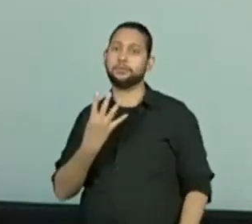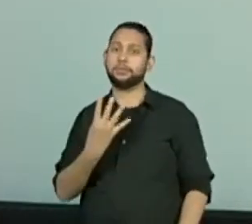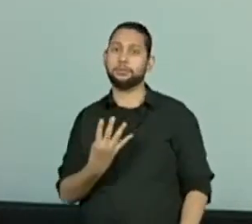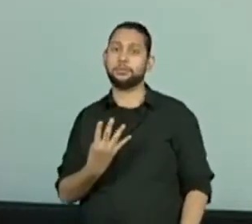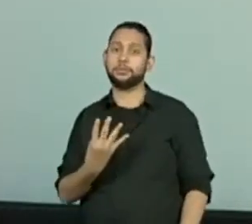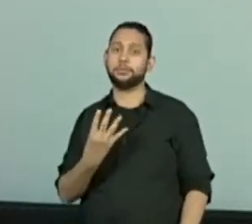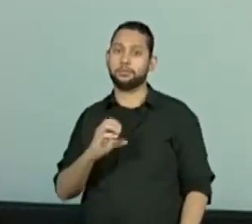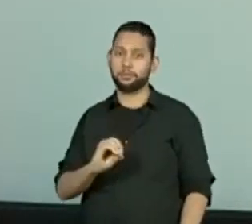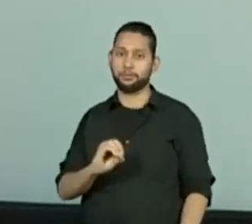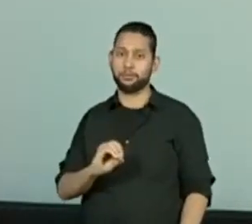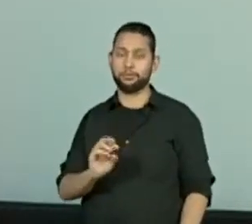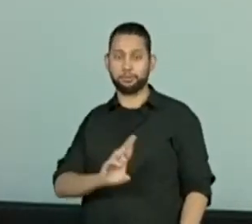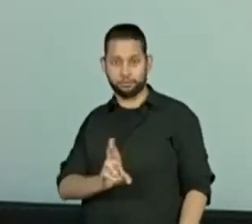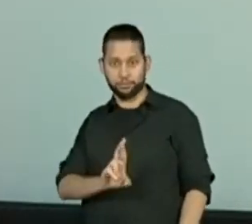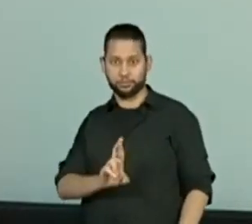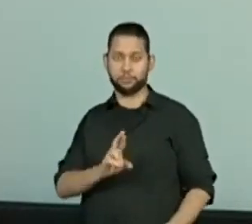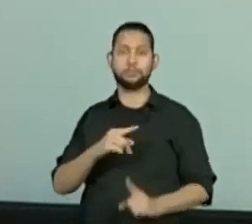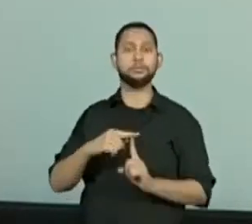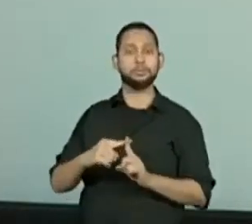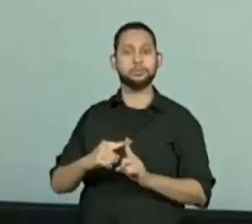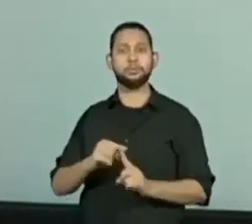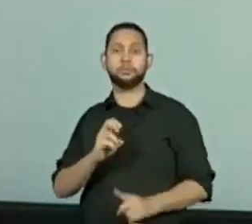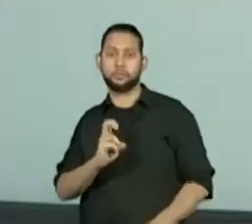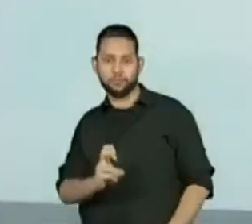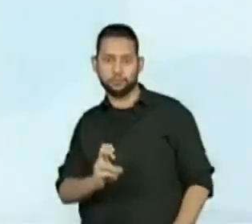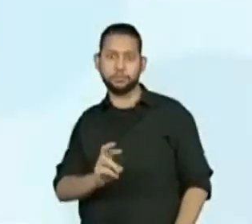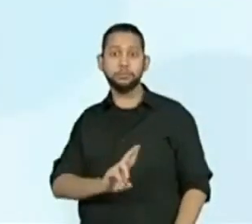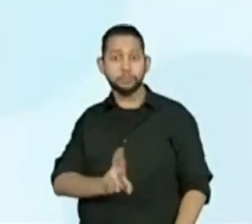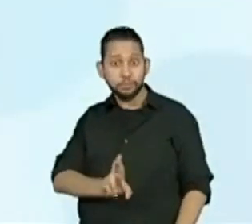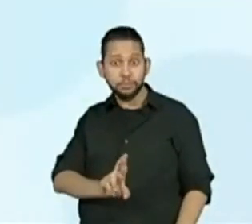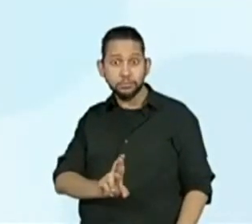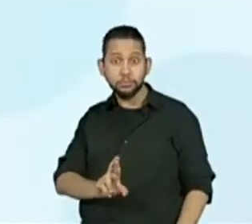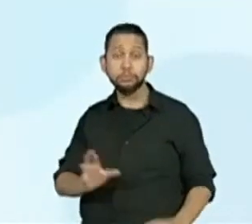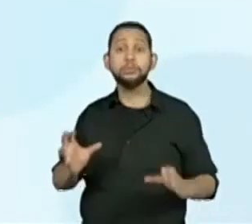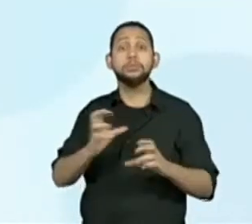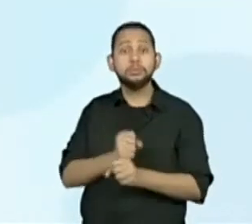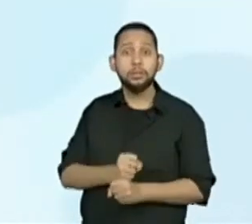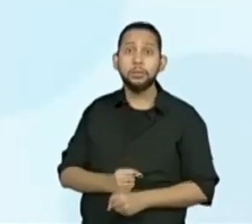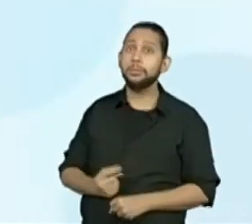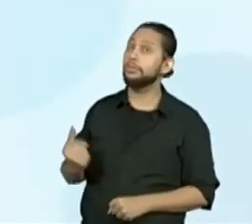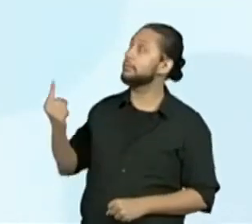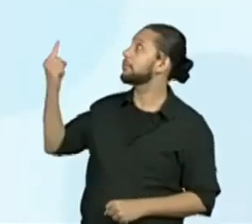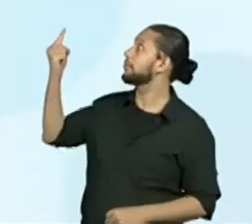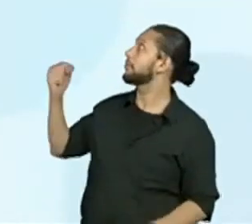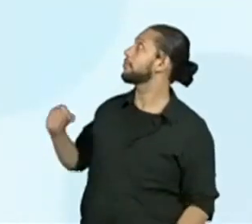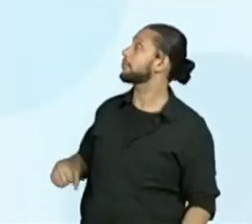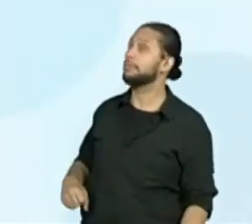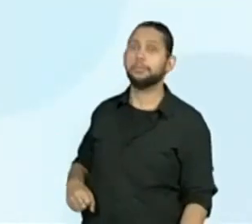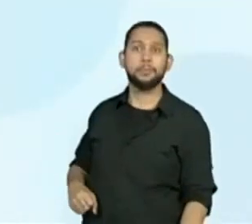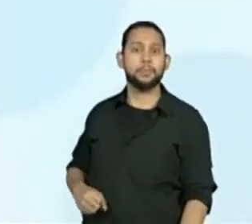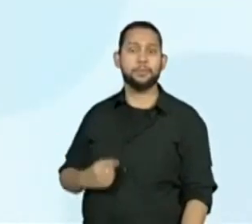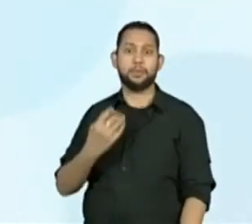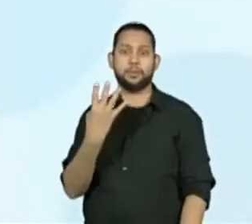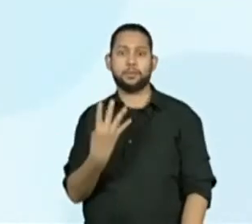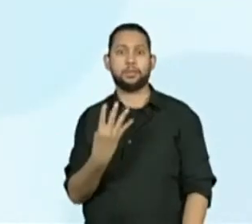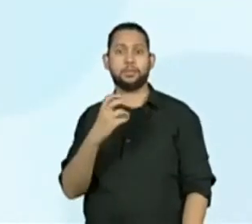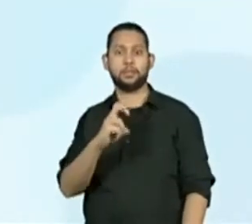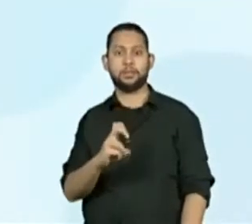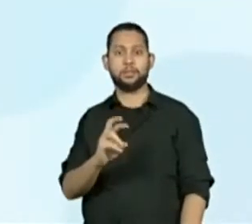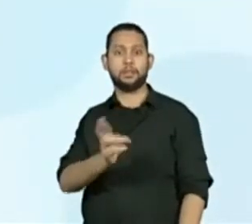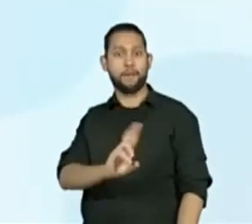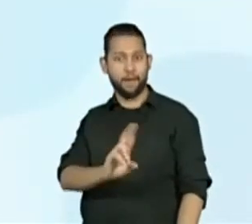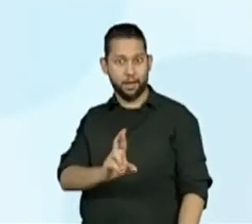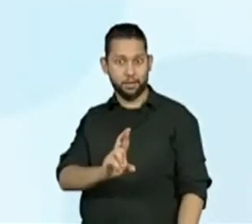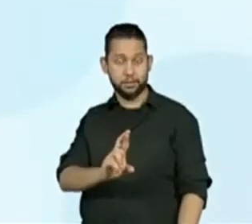40 reais mais cinco reais ele vai pagar r$ 45 em 10